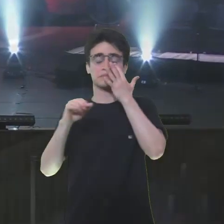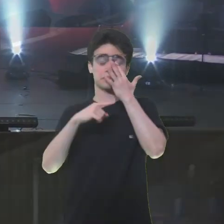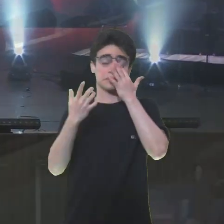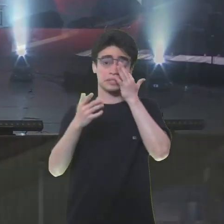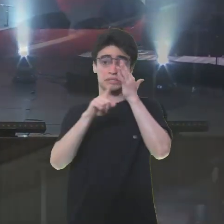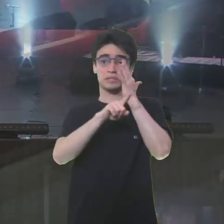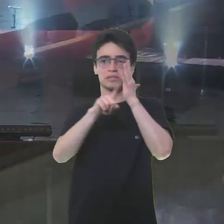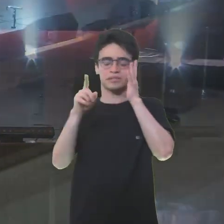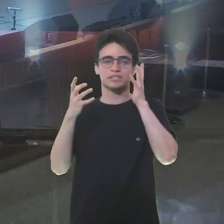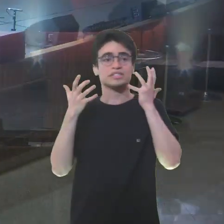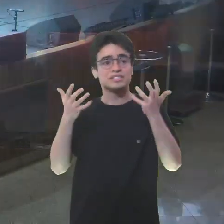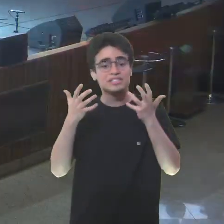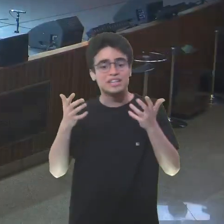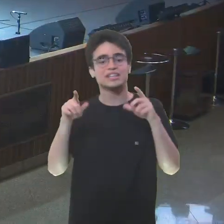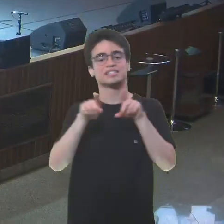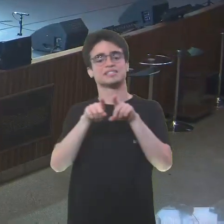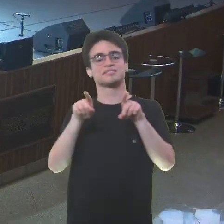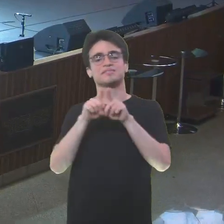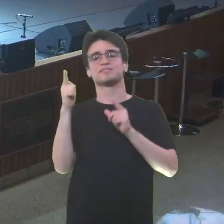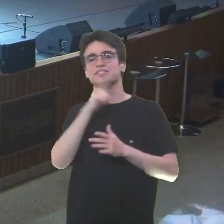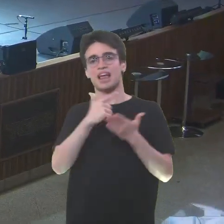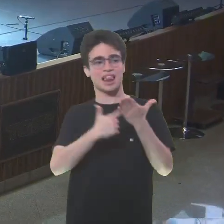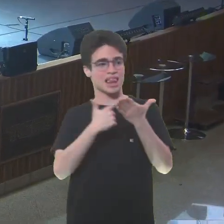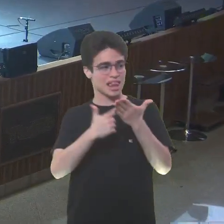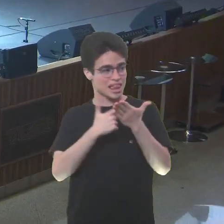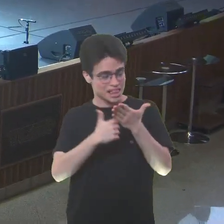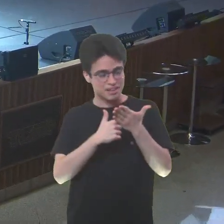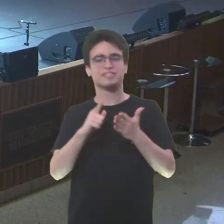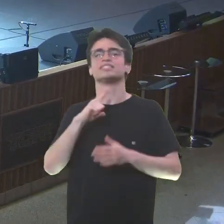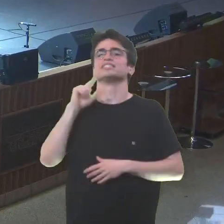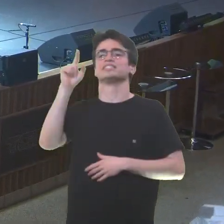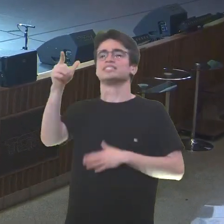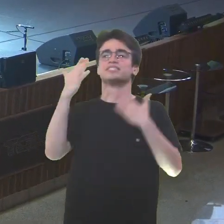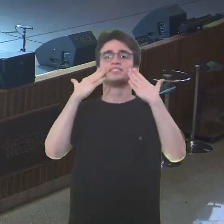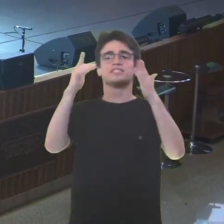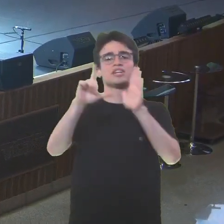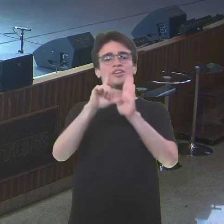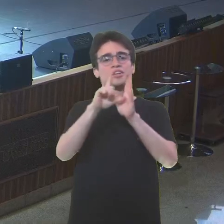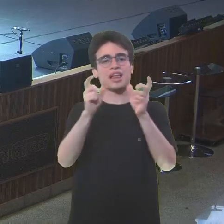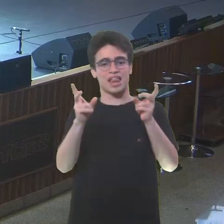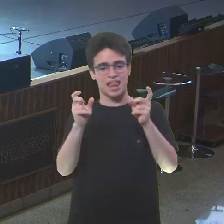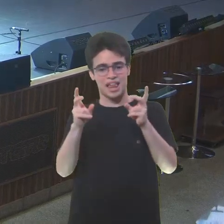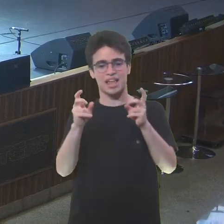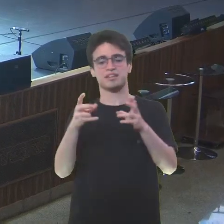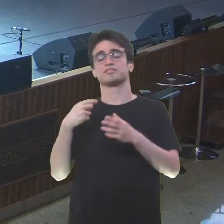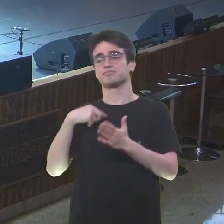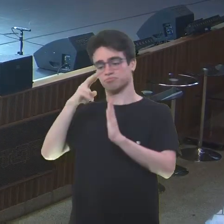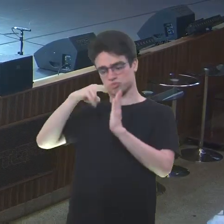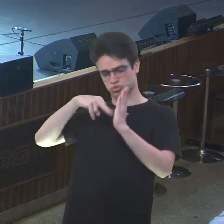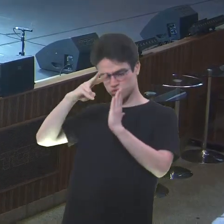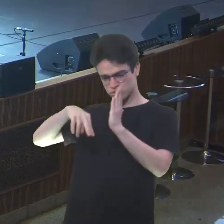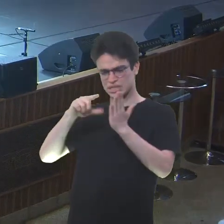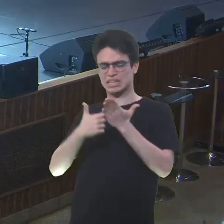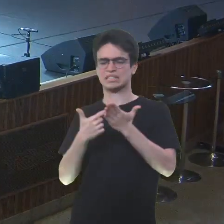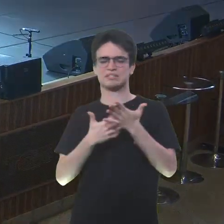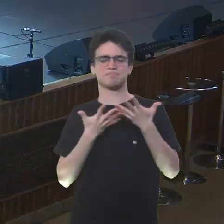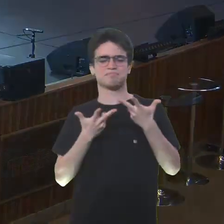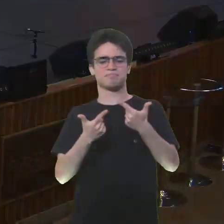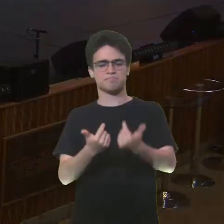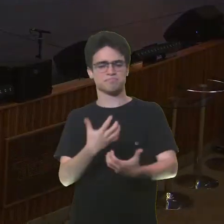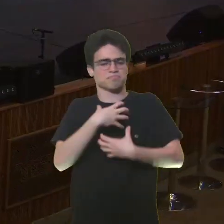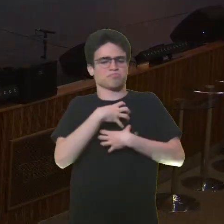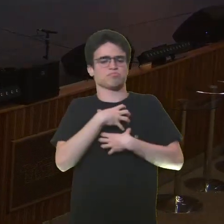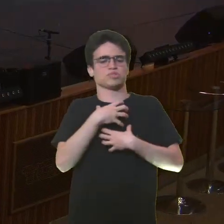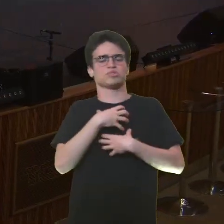quiser também ser abençoado com seus livros, vão estar à venda ali na frente da livraria. Eu li esse livro esse ano, me impactou profundamente a história